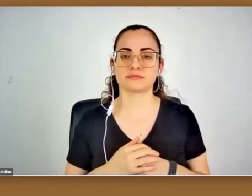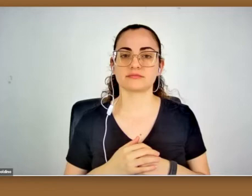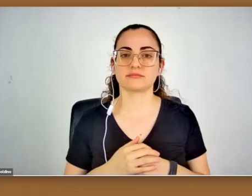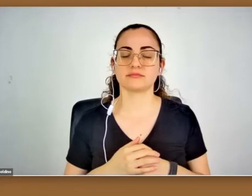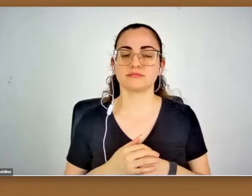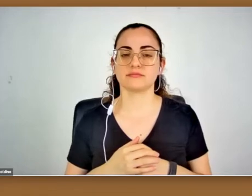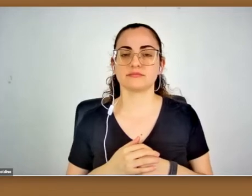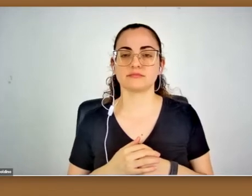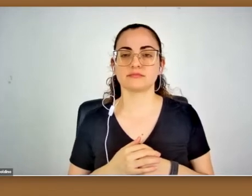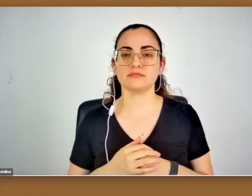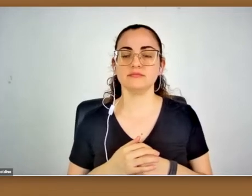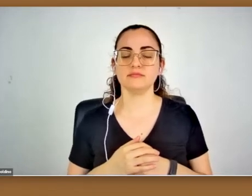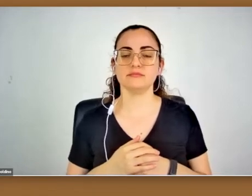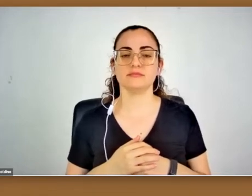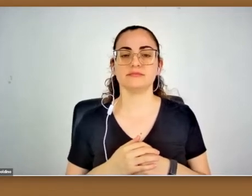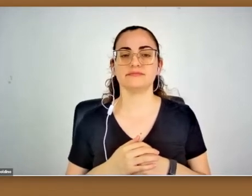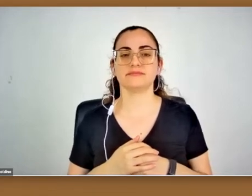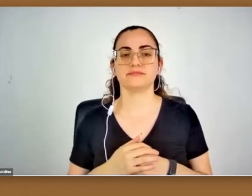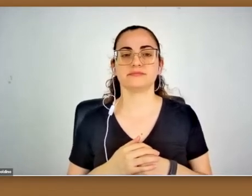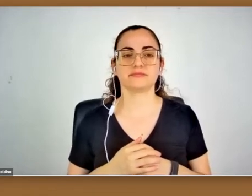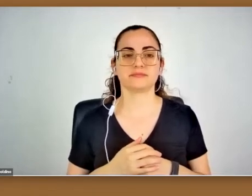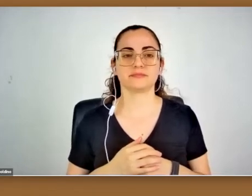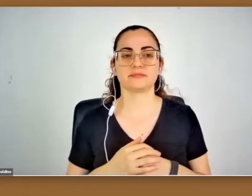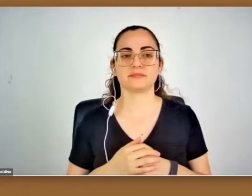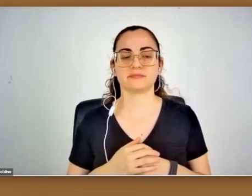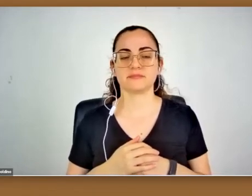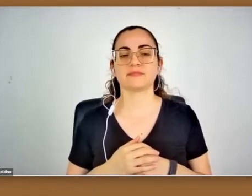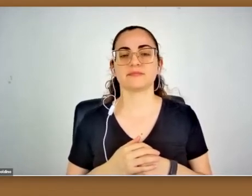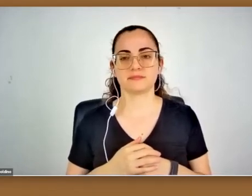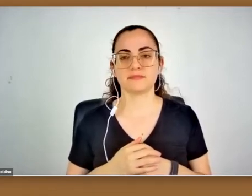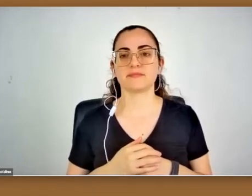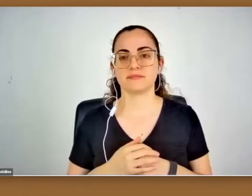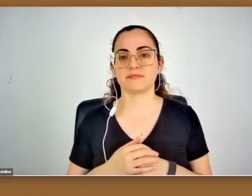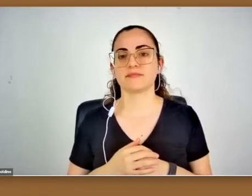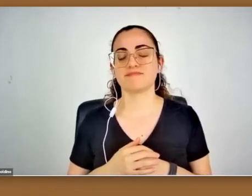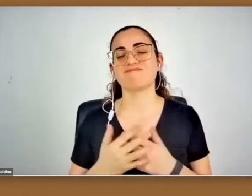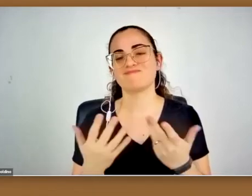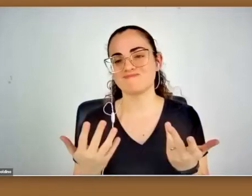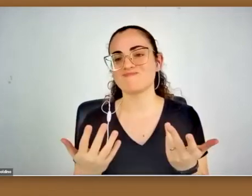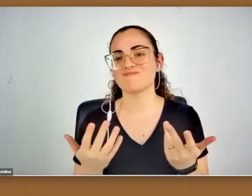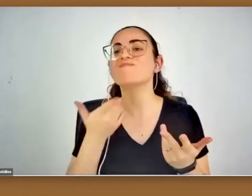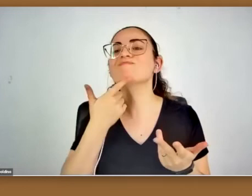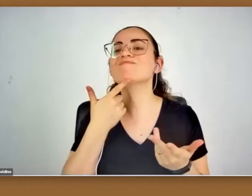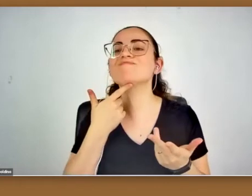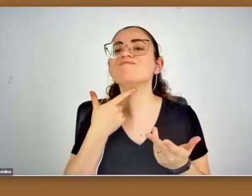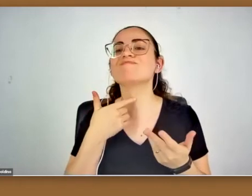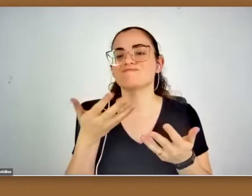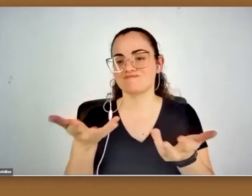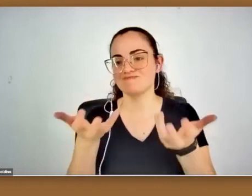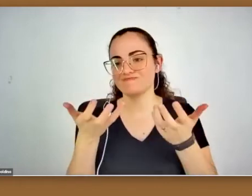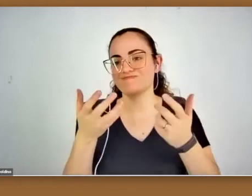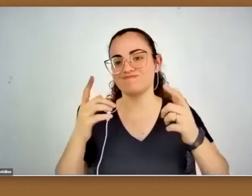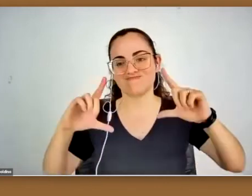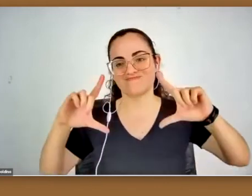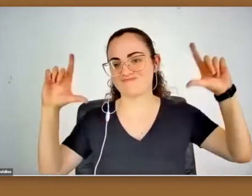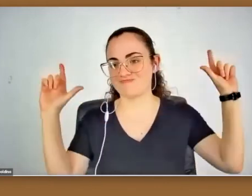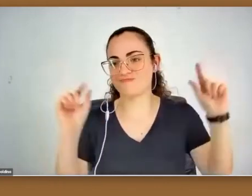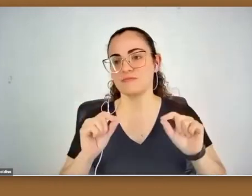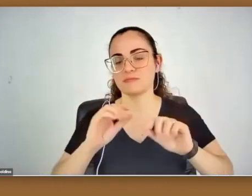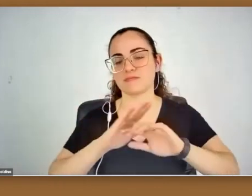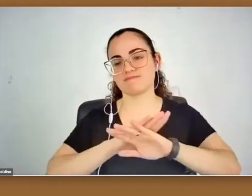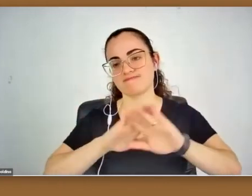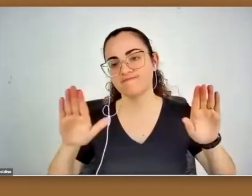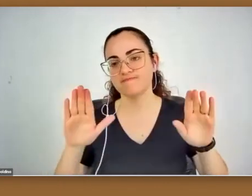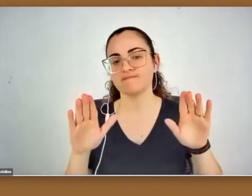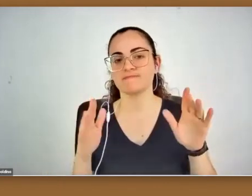com foco para controle e eliminação, embora, né, seja muito difícil. Então, a gente tem um número muito